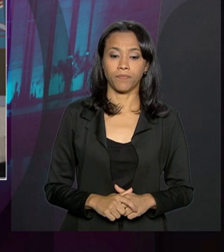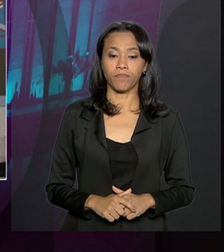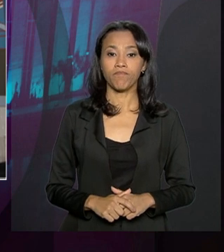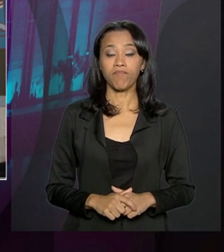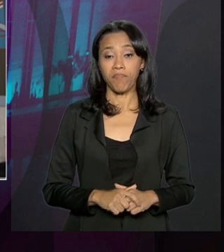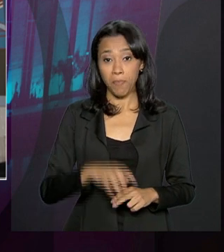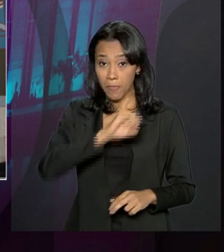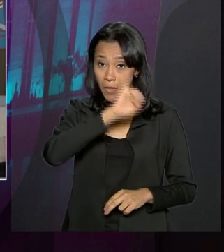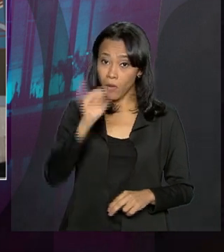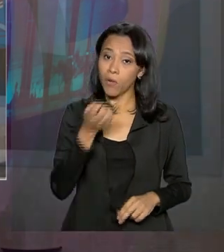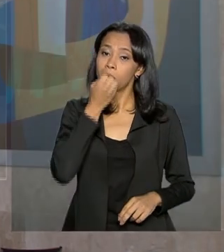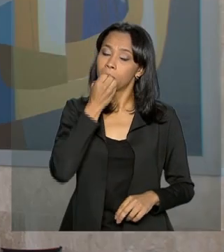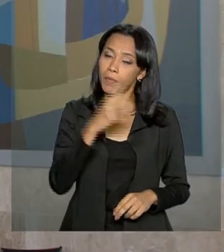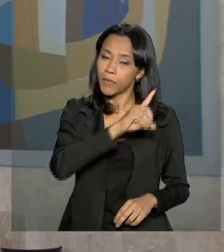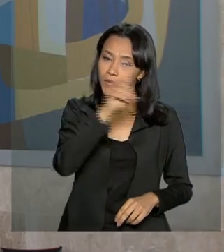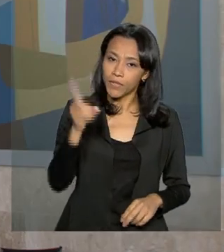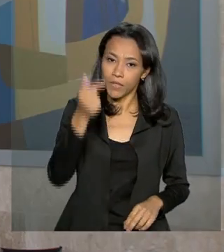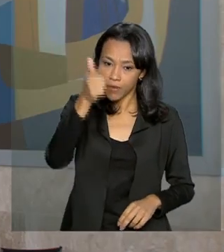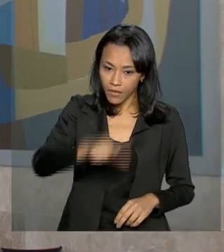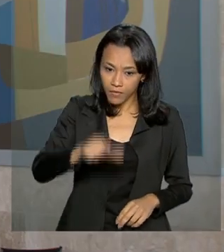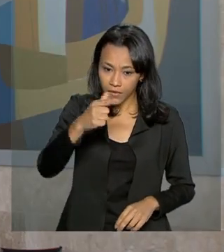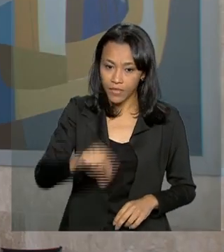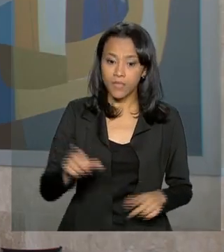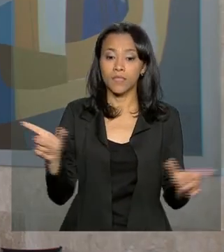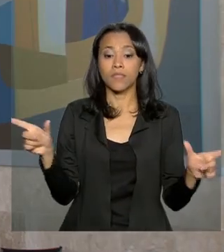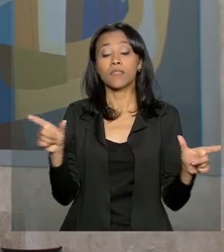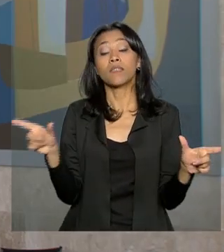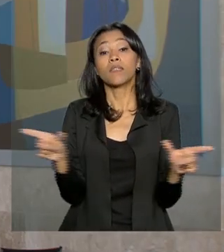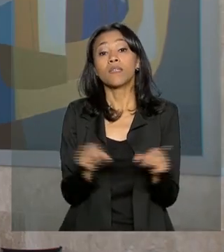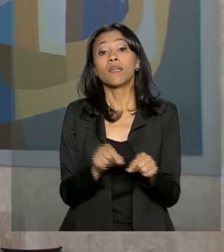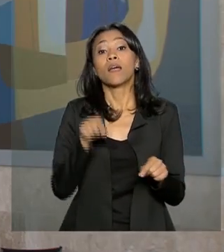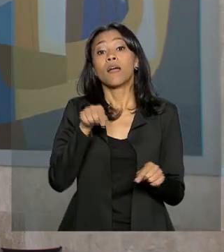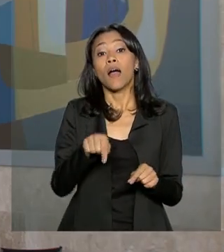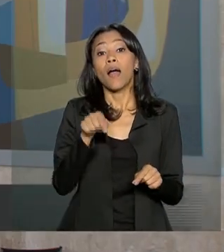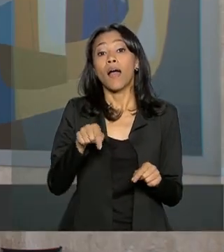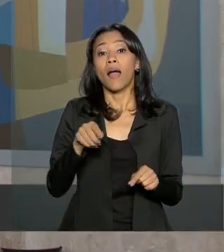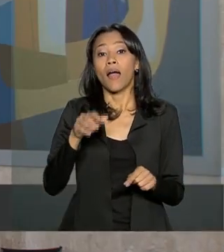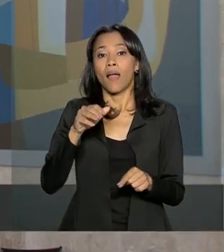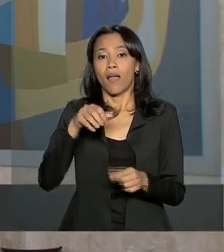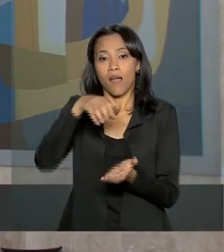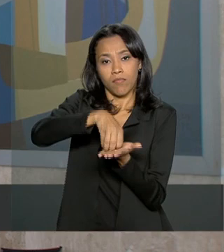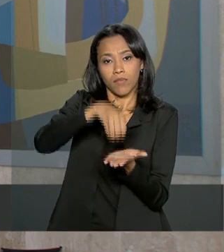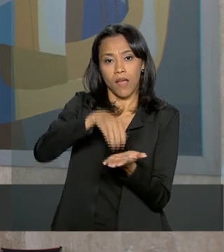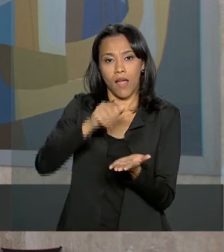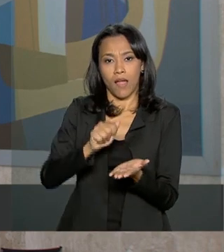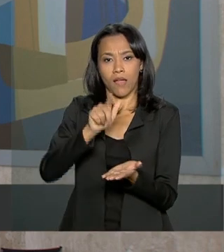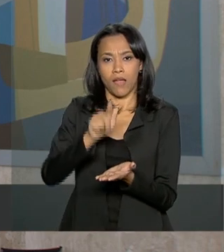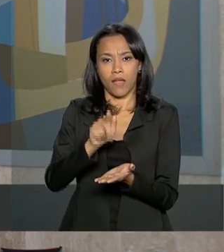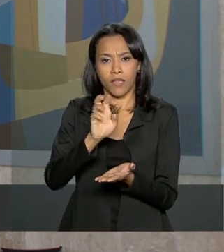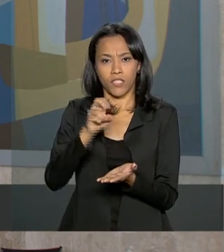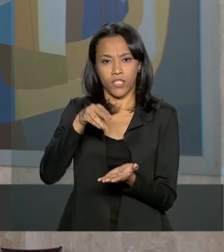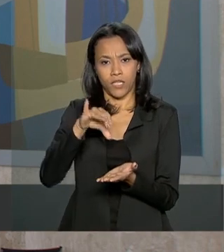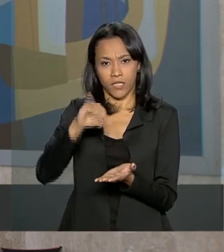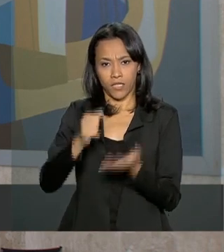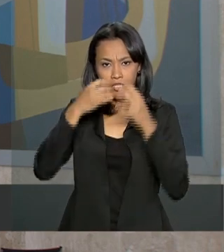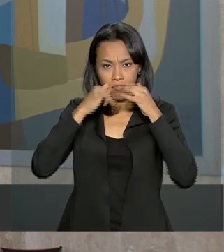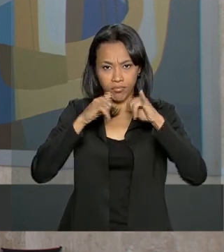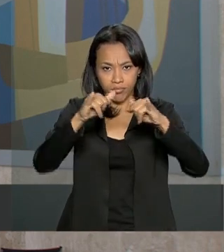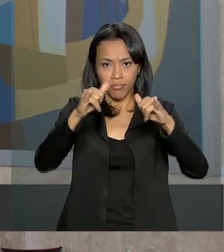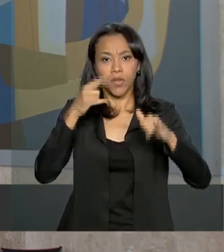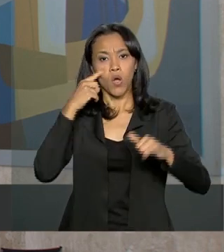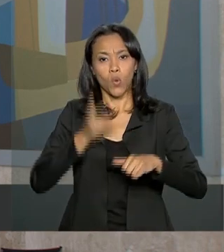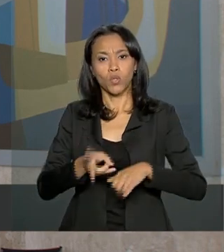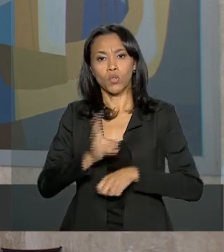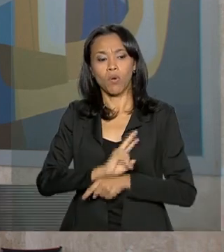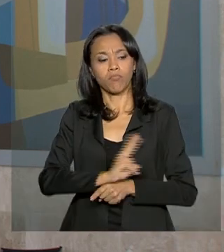Olá, Ricardo, bom dia novamente. A Agência Nacional de Energia Elétrica começa amanhã uma força-tarefa para inspecionar